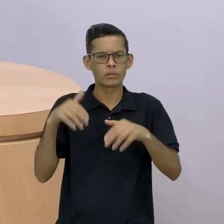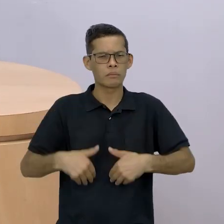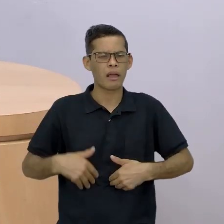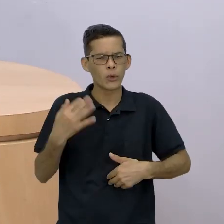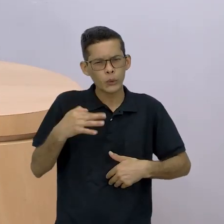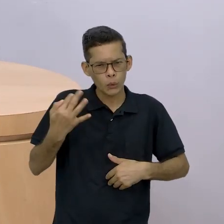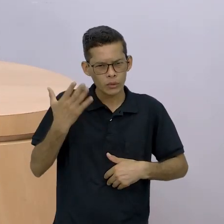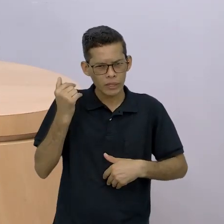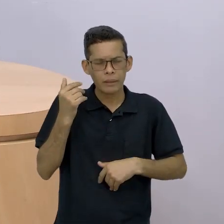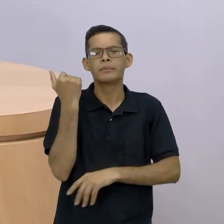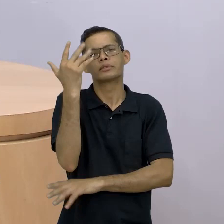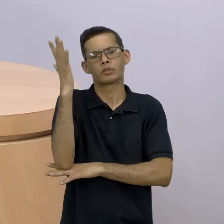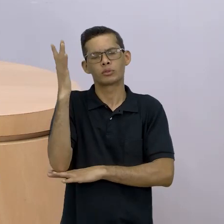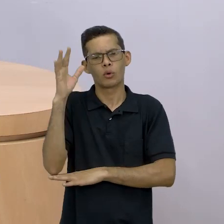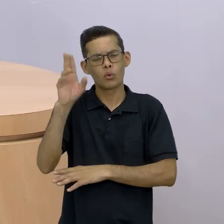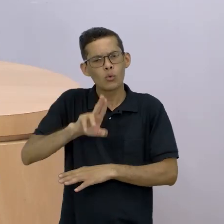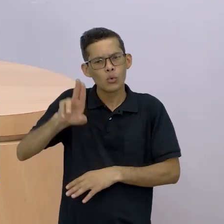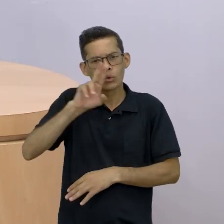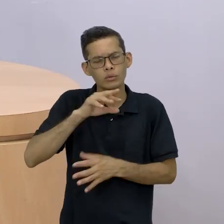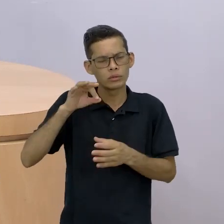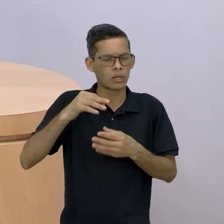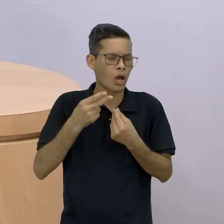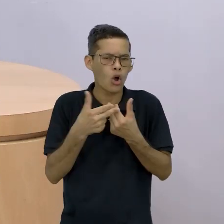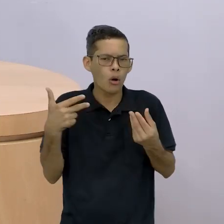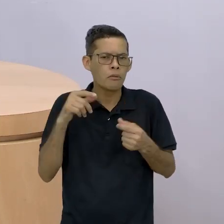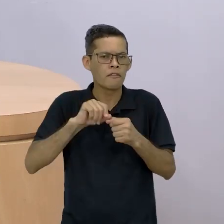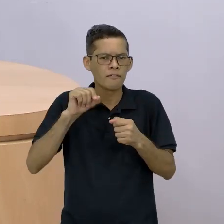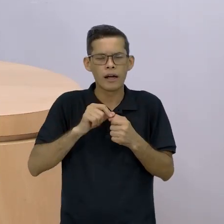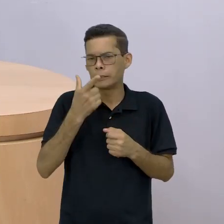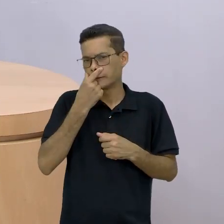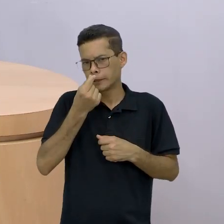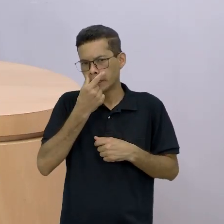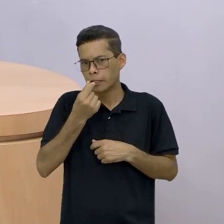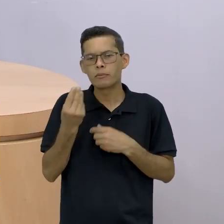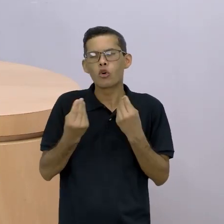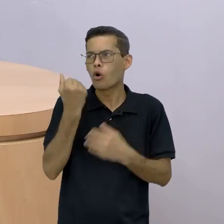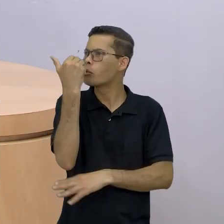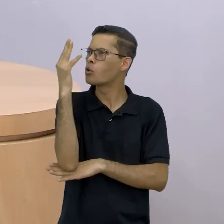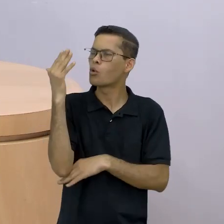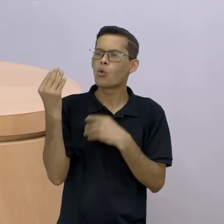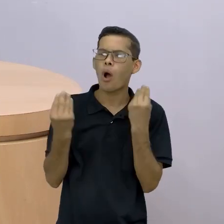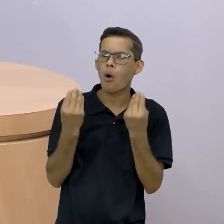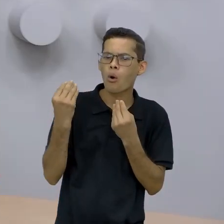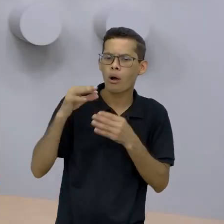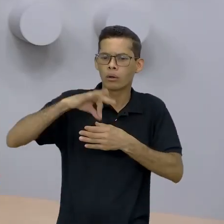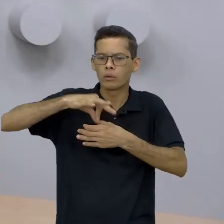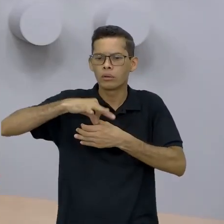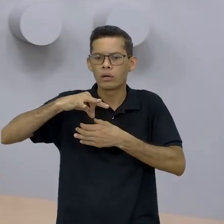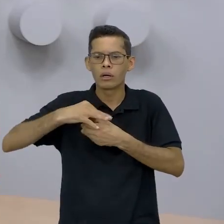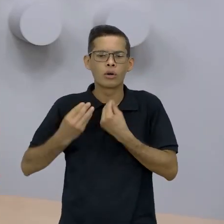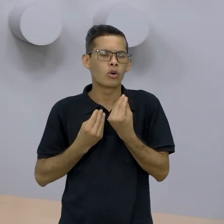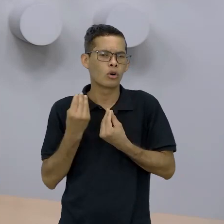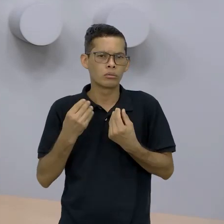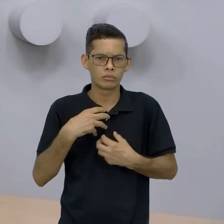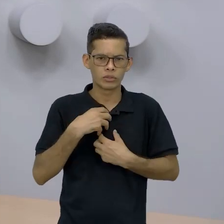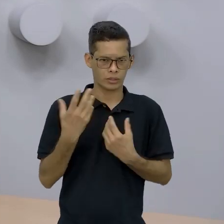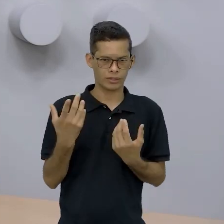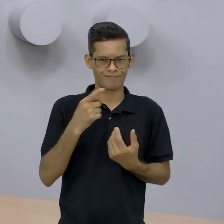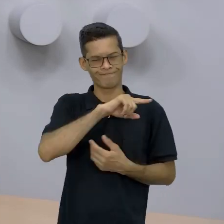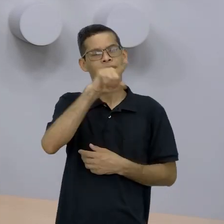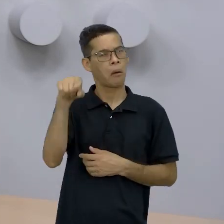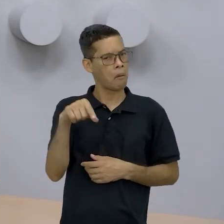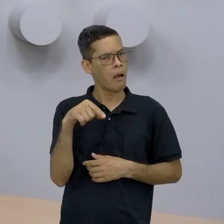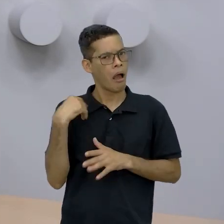planta é bom para gripe, e aí as pessoas iam utilizando aquilo. E é curioso porque a galera que é do